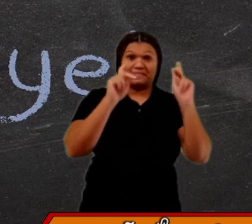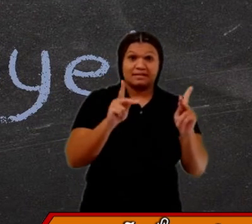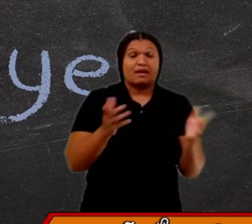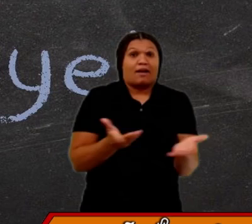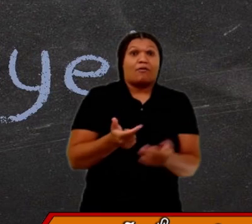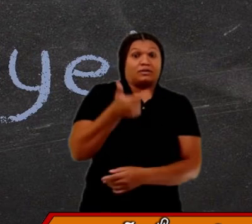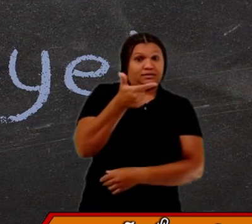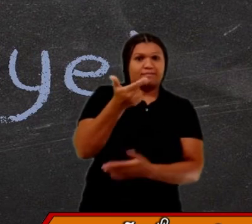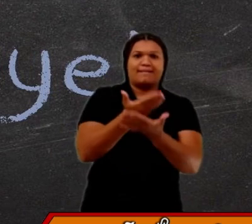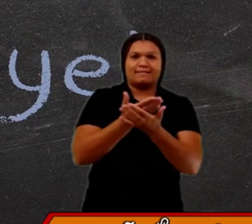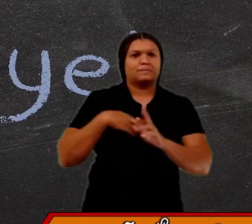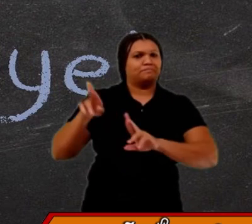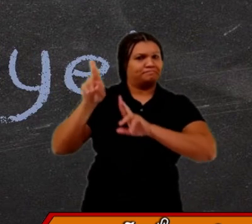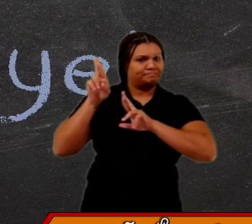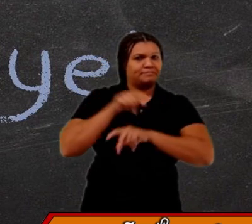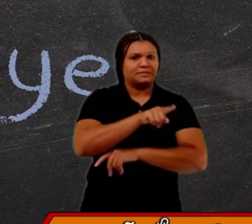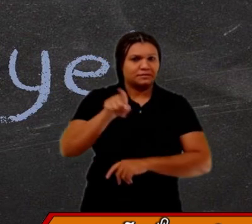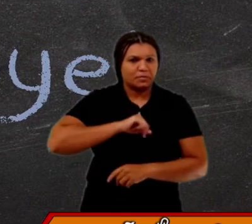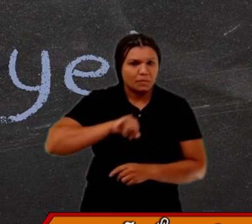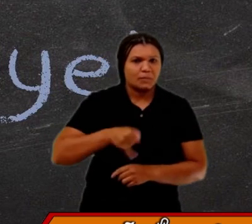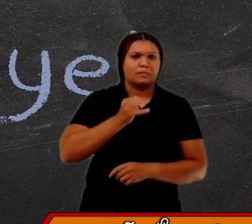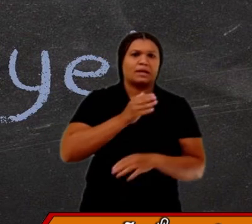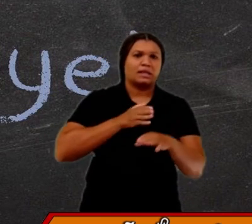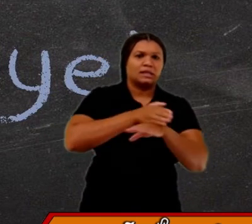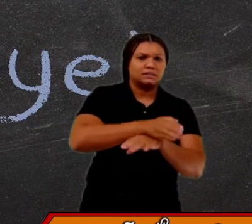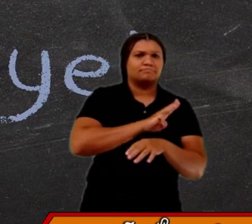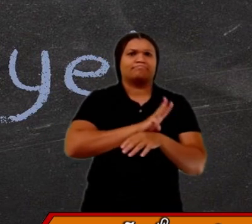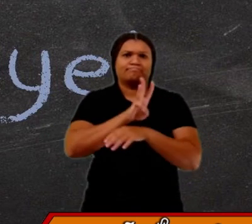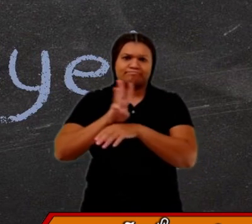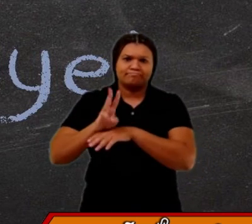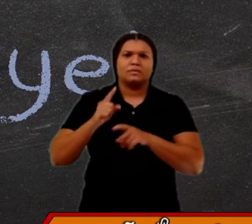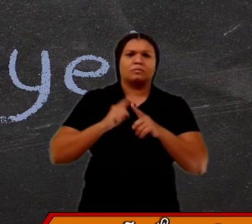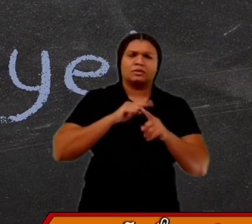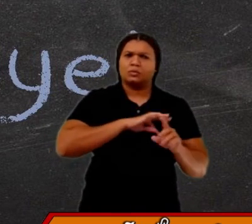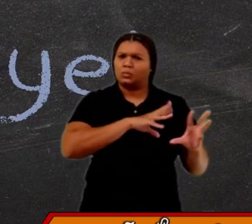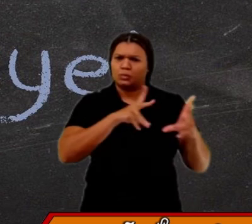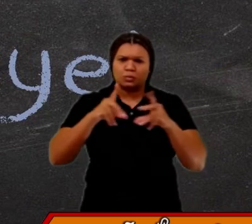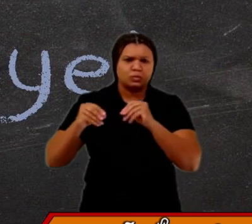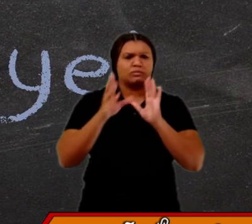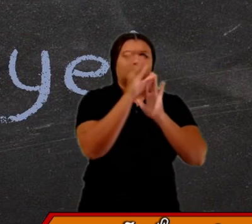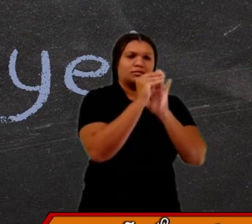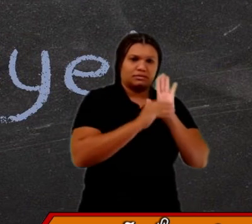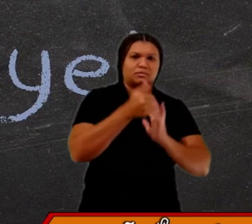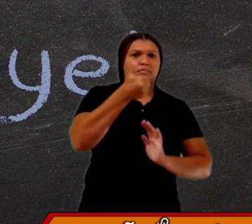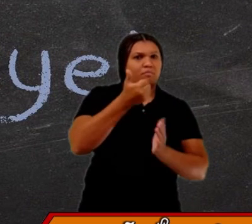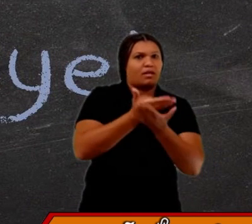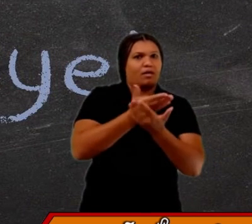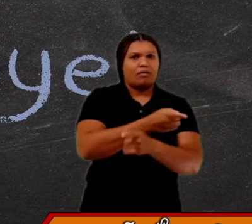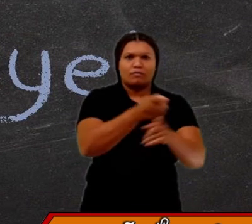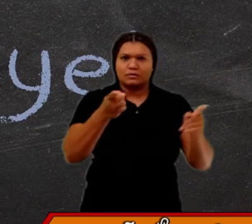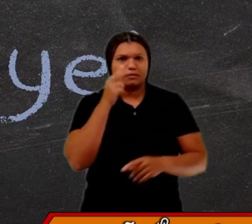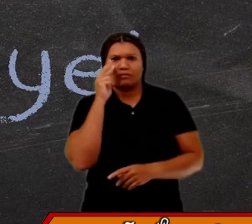segunda aula eu espero que vocês tenham a oportunidade de visitar o nosso portal porque lá tem todos os conteúdos da primeira aula para